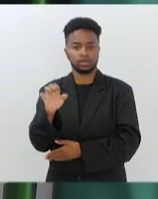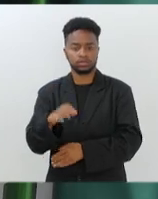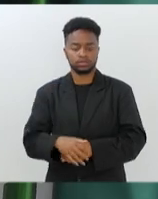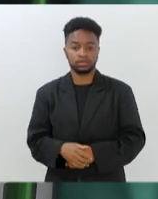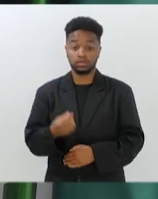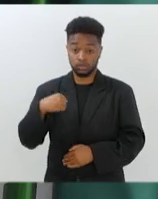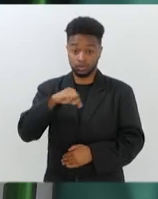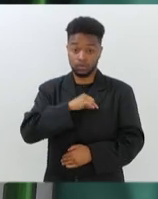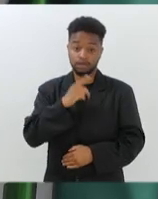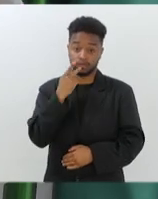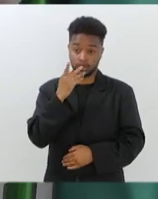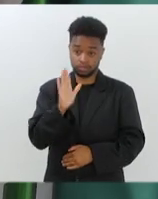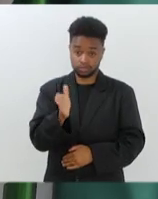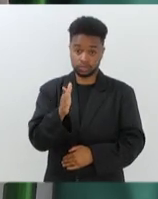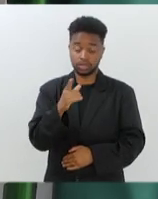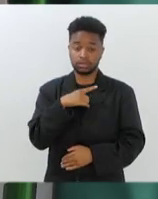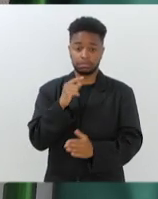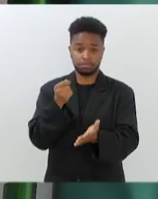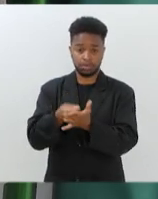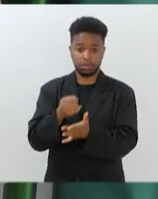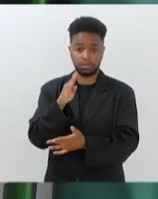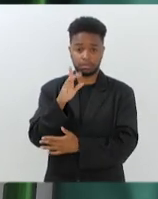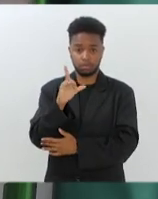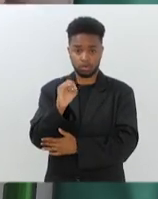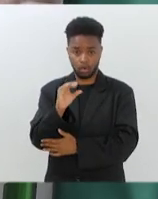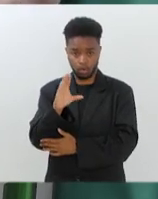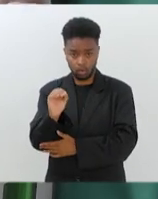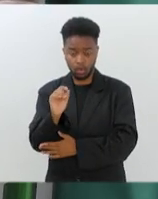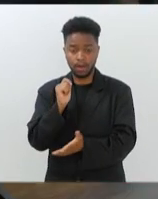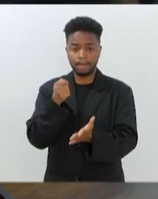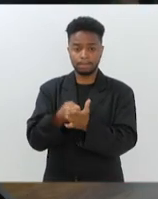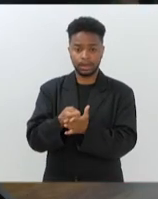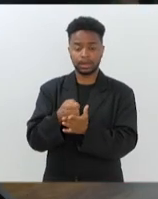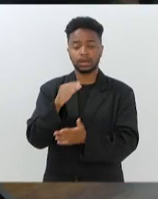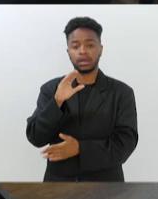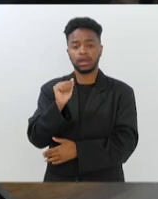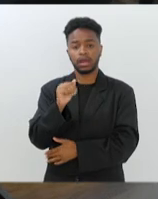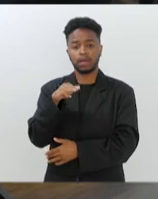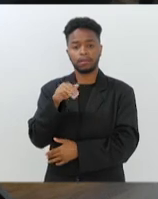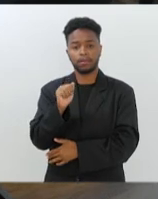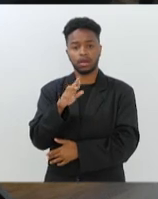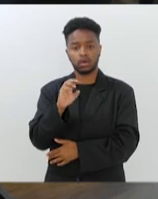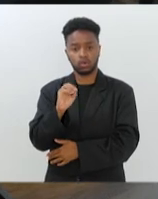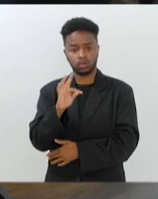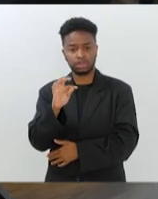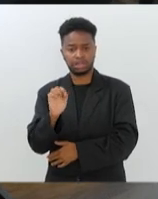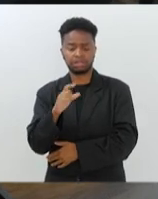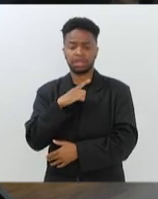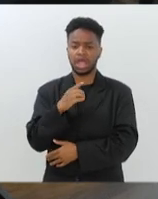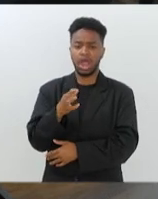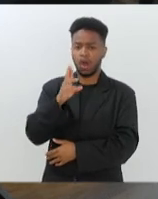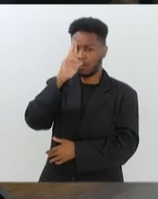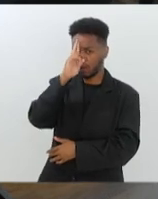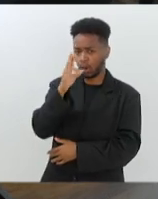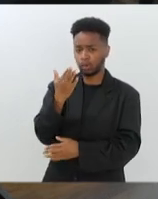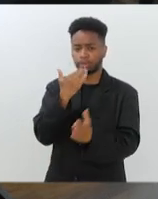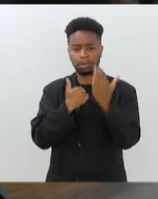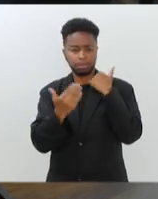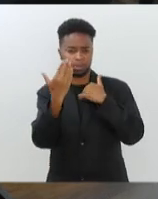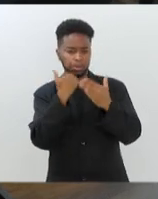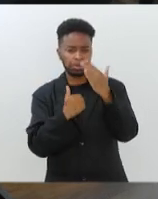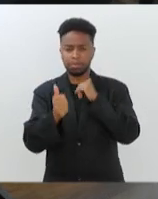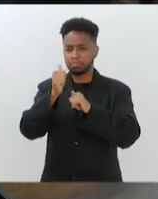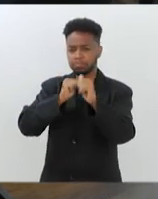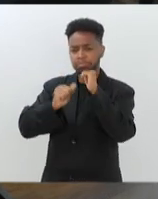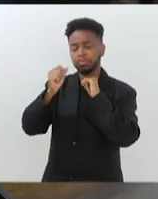falamos aqui ouvimos patrocínio para bloco para camarote almoço para gança festa tudo